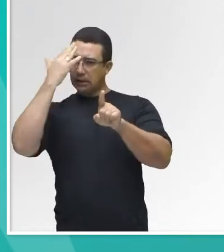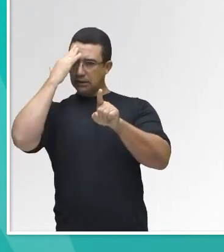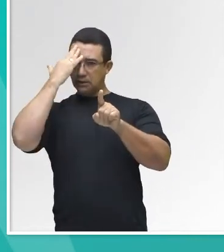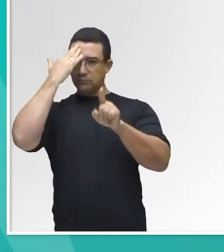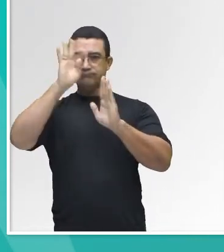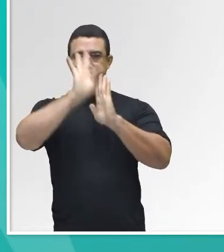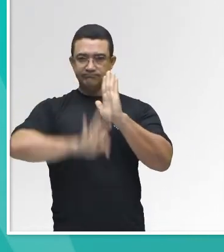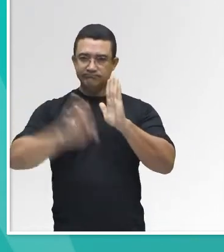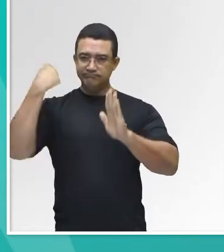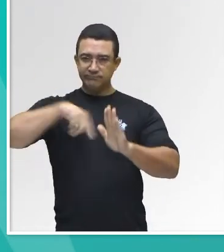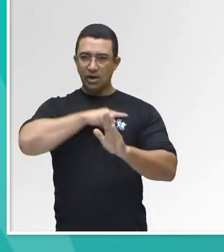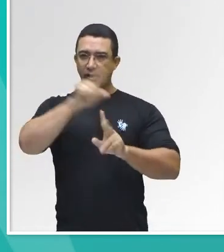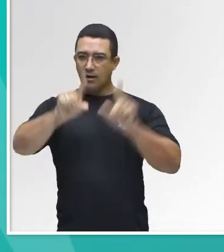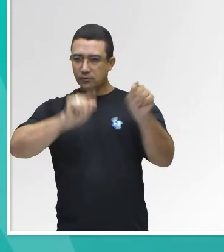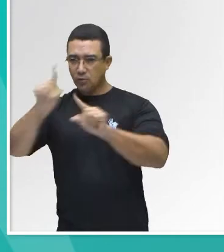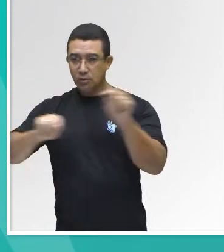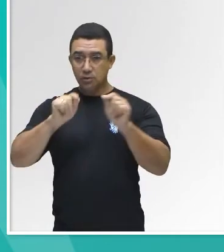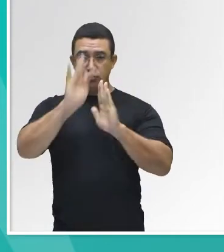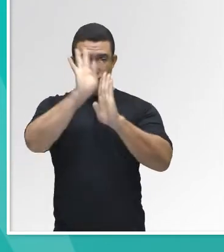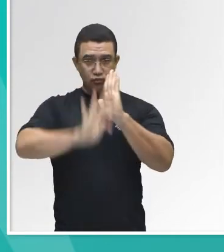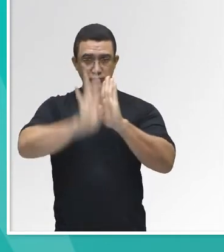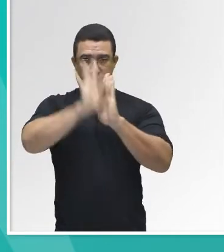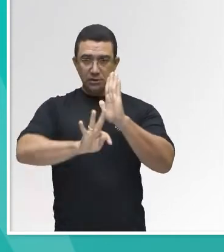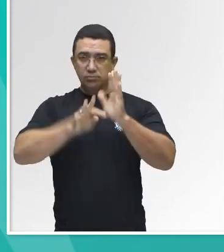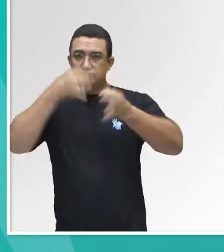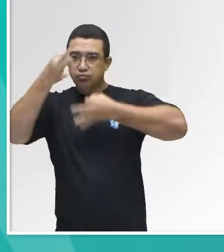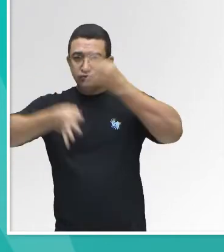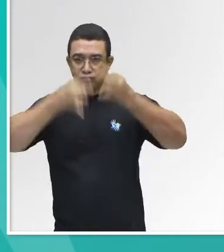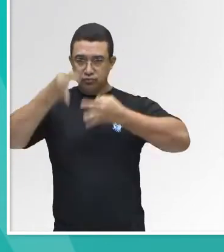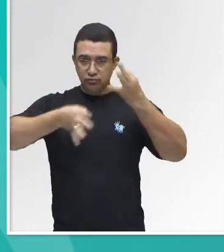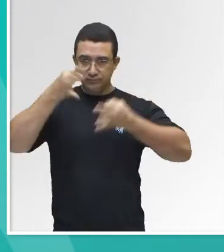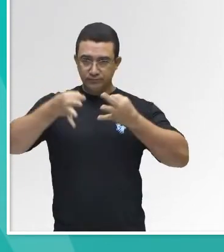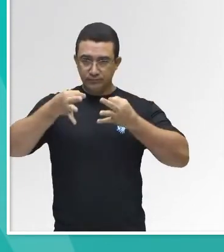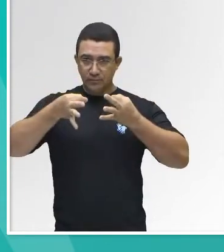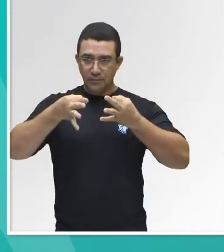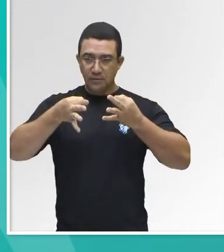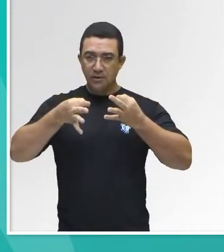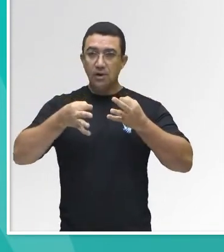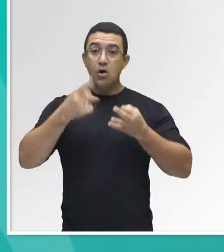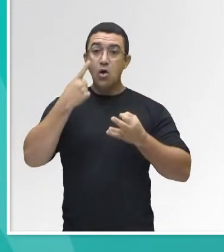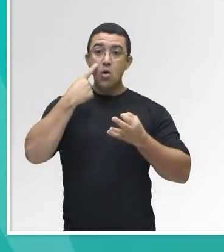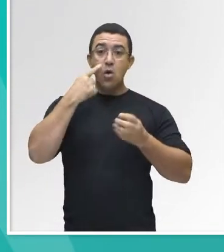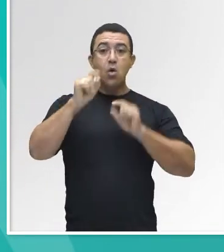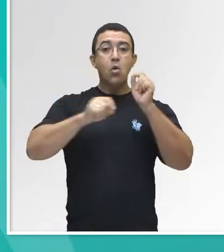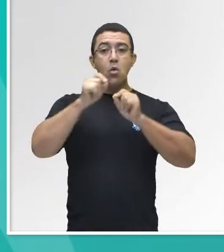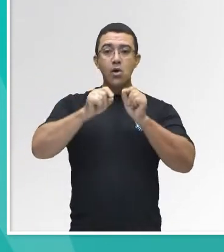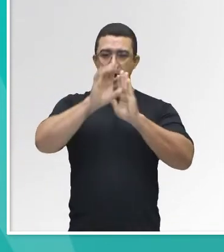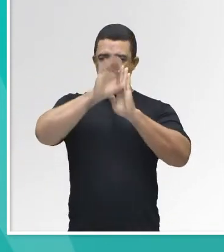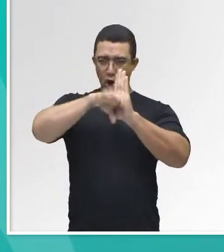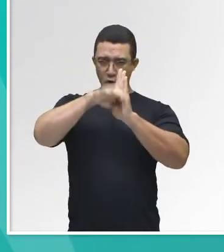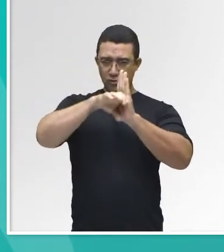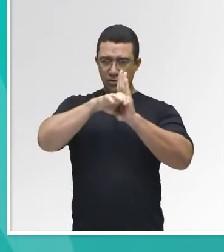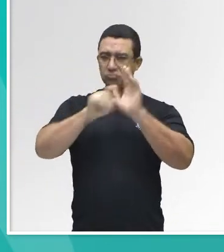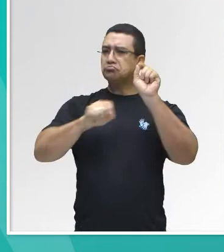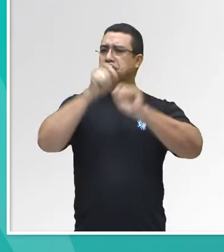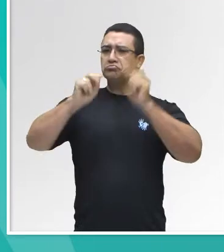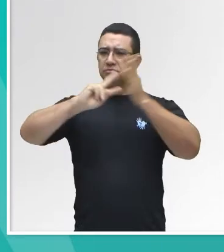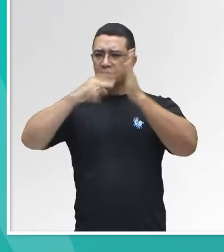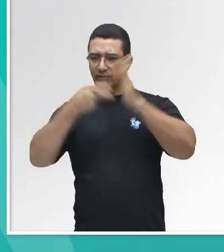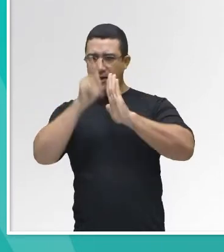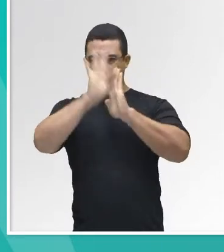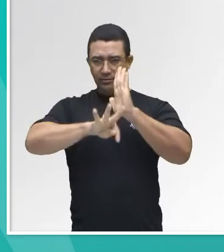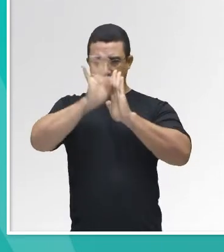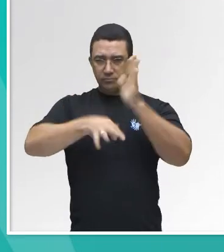escolheu agora os textos argumentativos. Então, vamos ver uma definição do que seria um texto